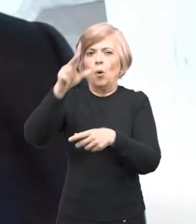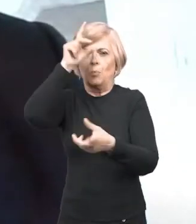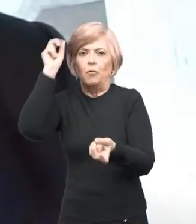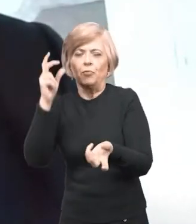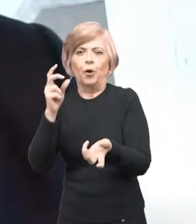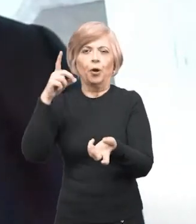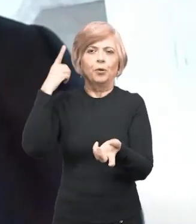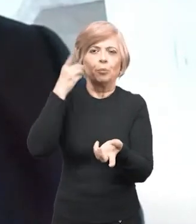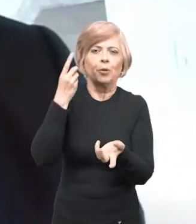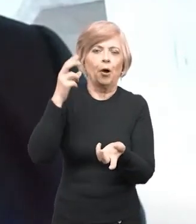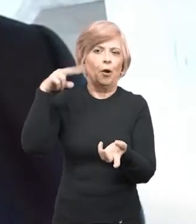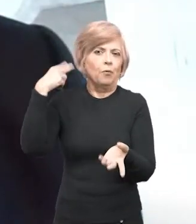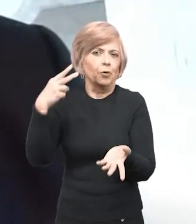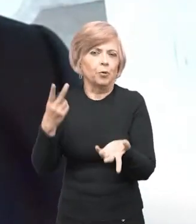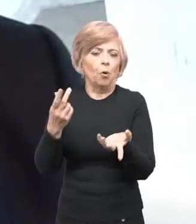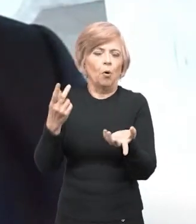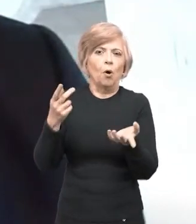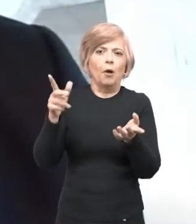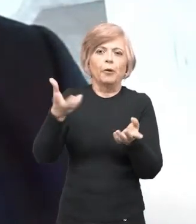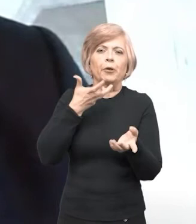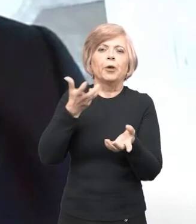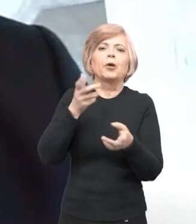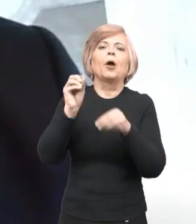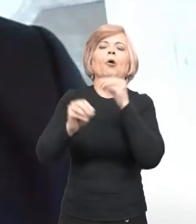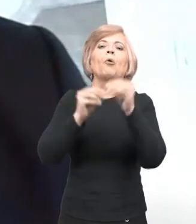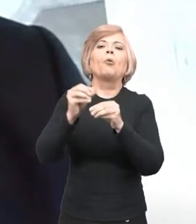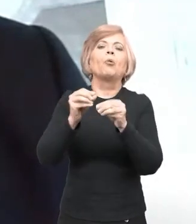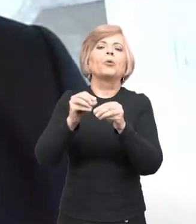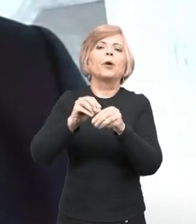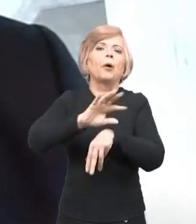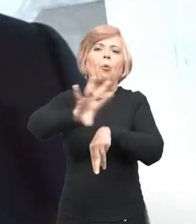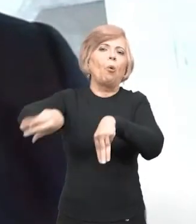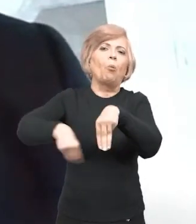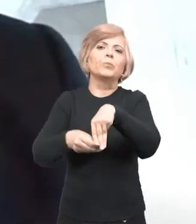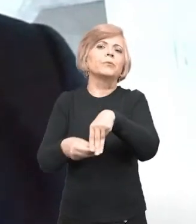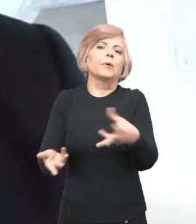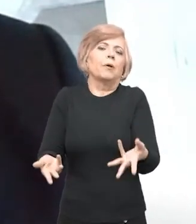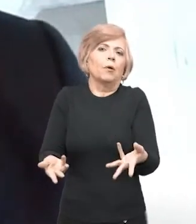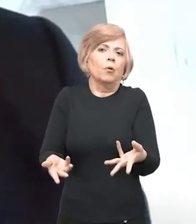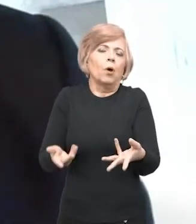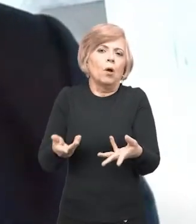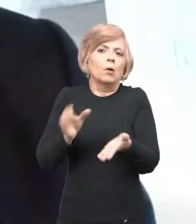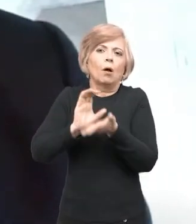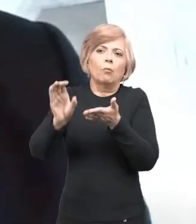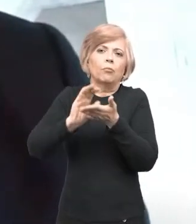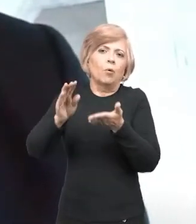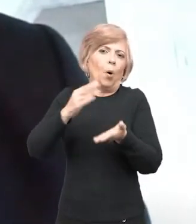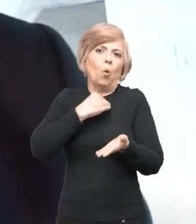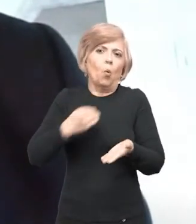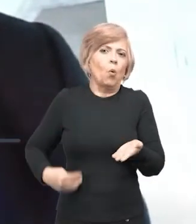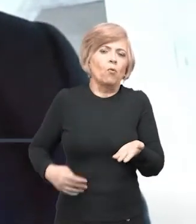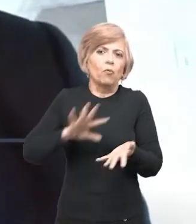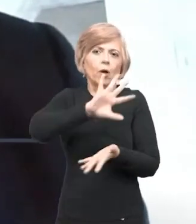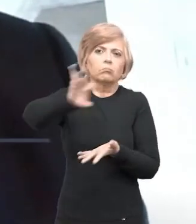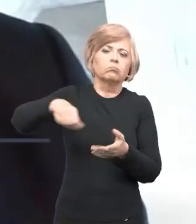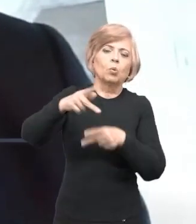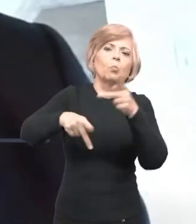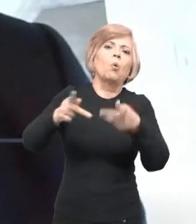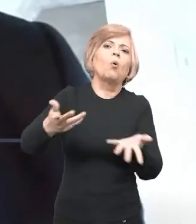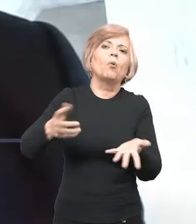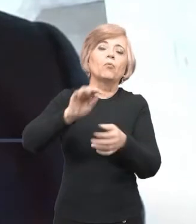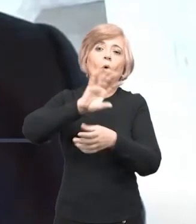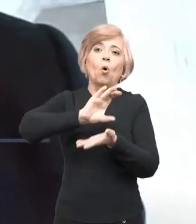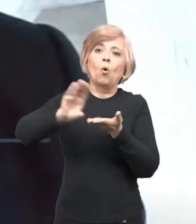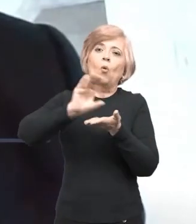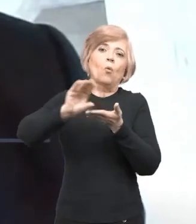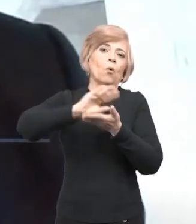quer praticar corrupção, que quer praticar o peculato, que quer se apropriar do dinheiro público, porque por conta da urgência, né, da